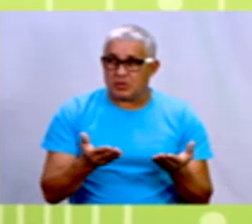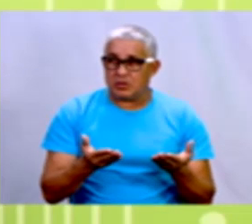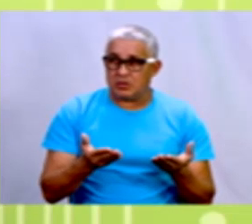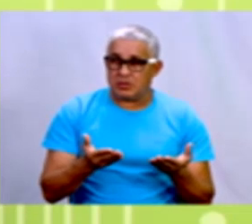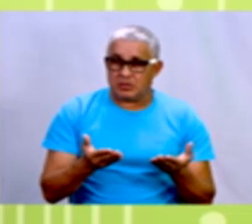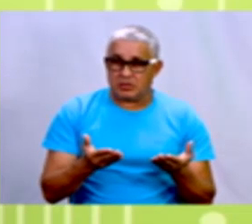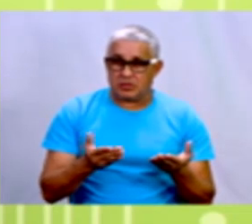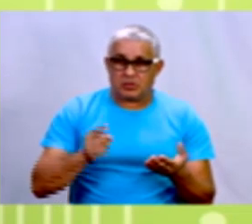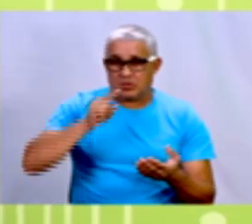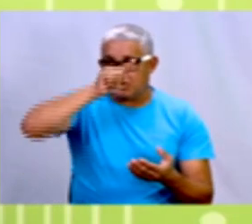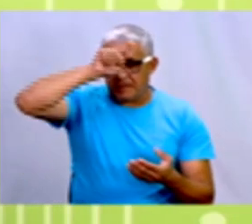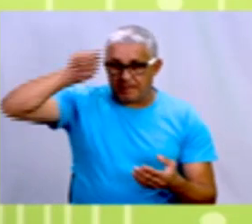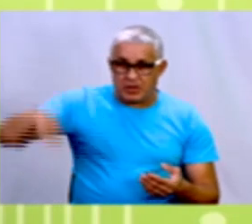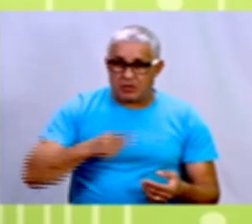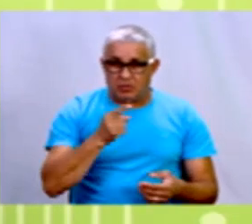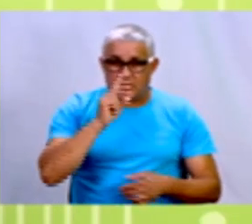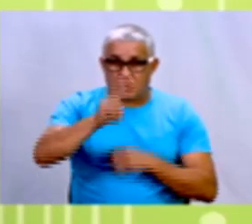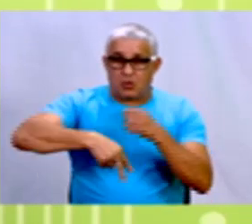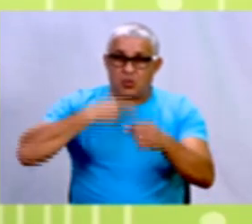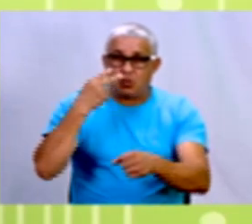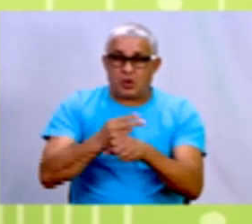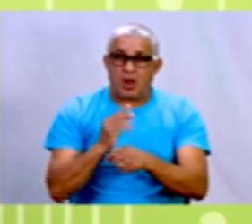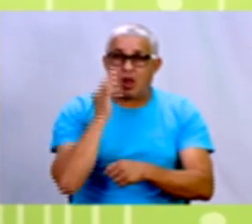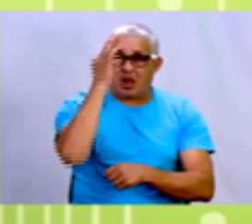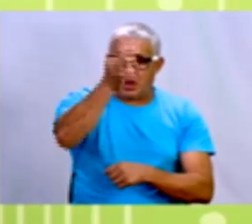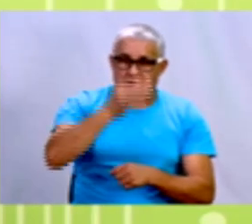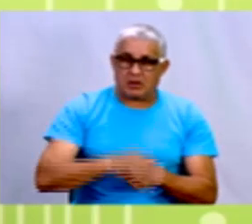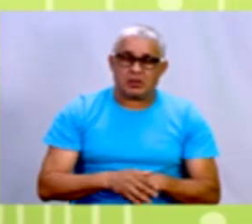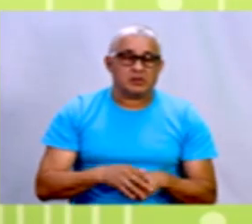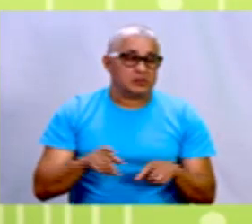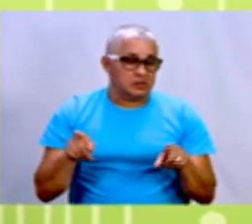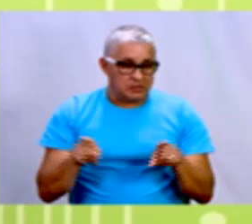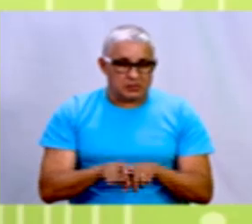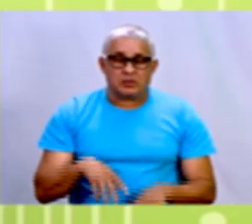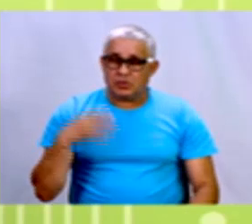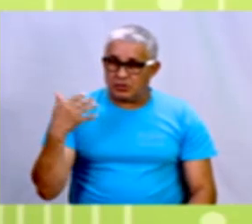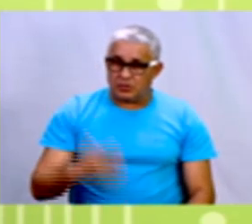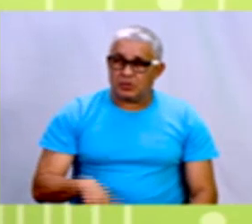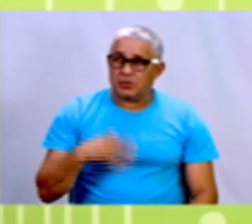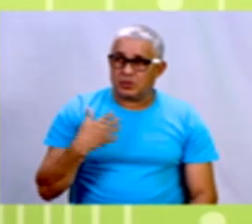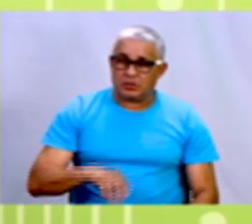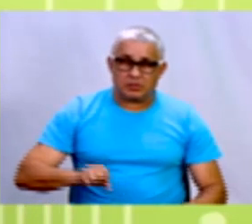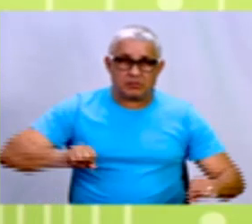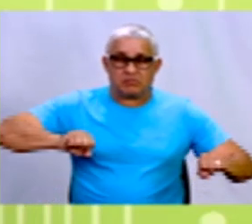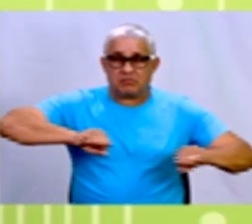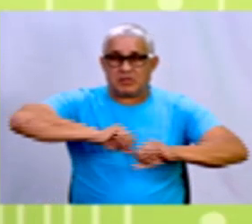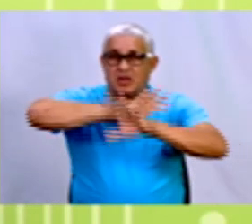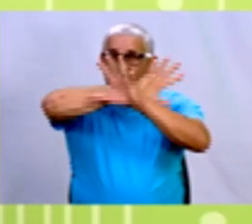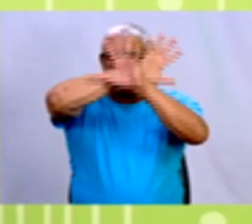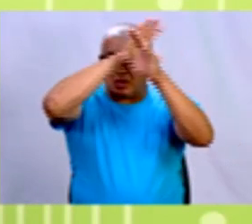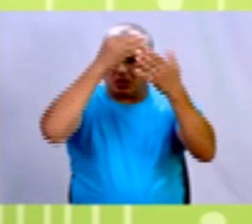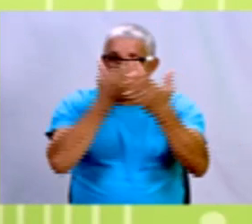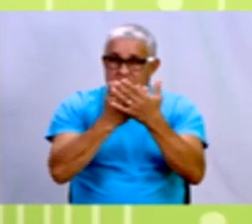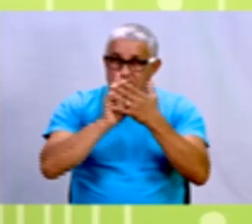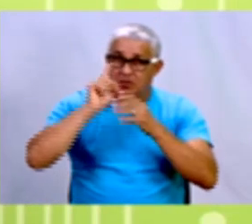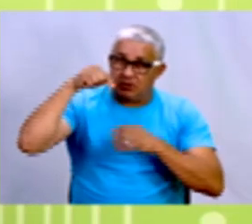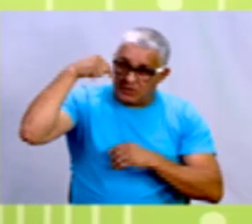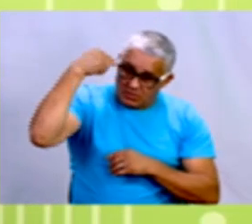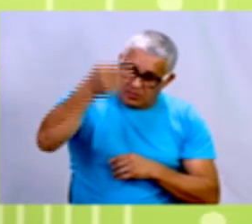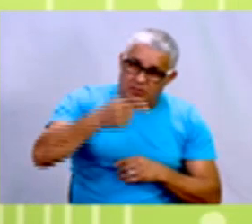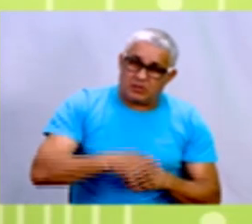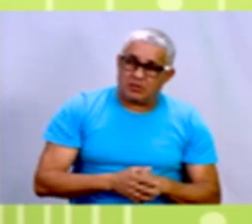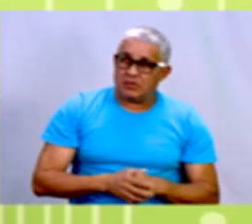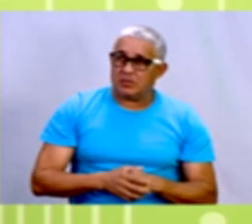milhão de reais daqui 2 anos. É isso que tem, e isso vai ficar muito mais claro para vocês na próxima aula que a gente vai estar